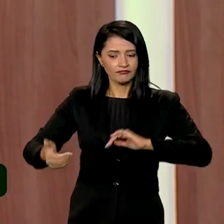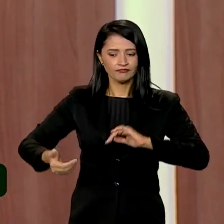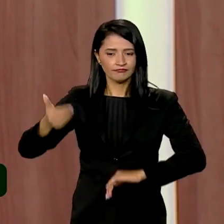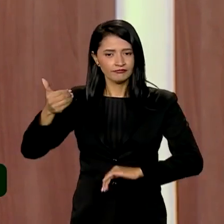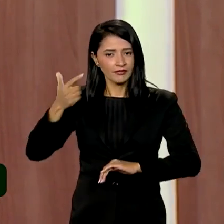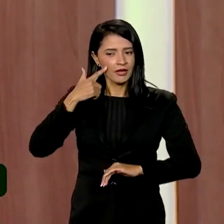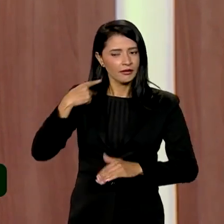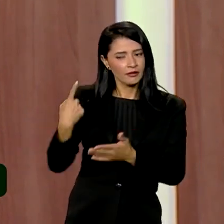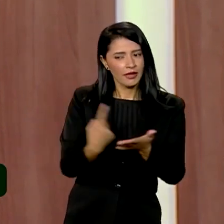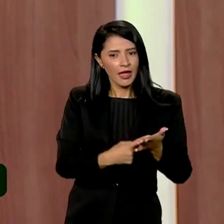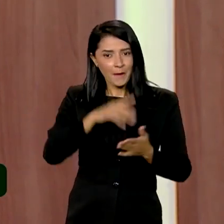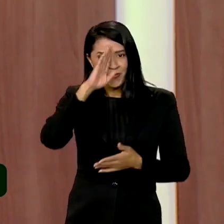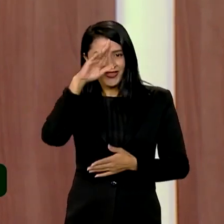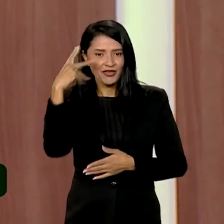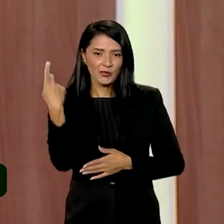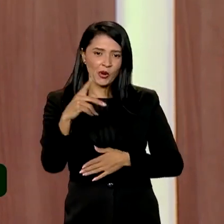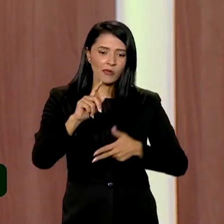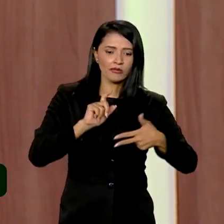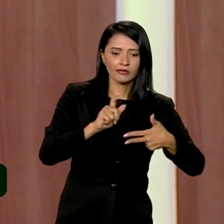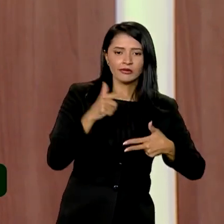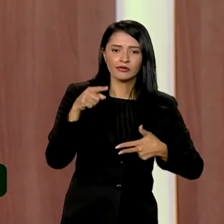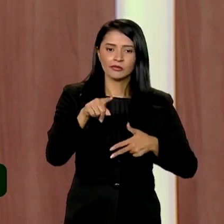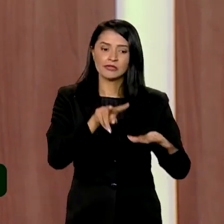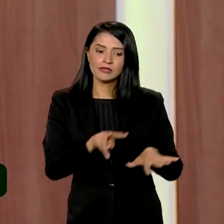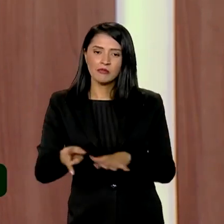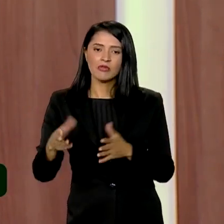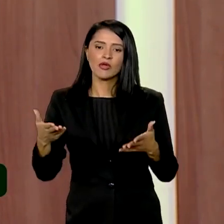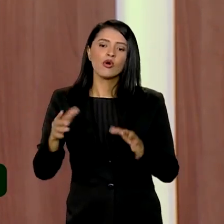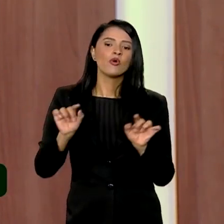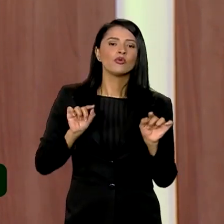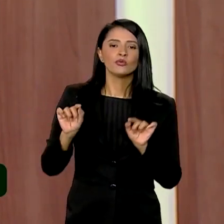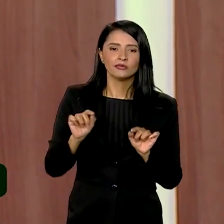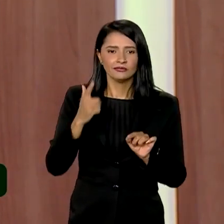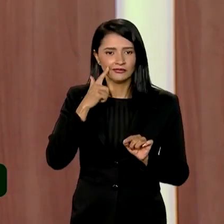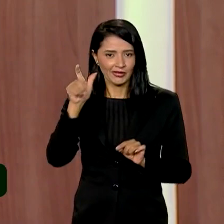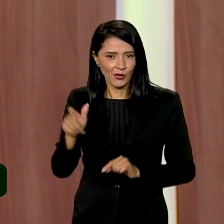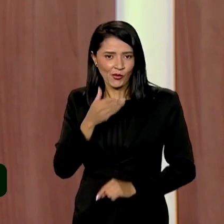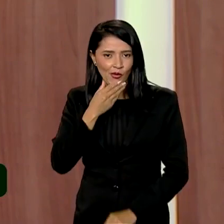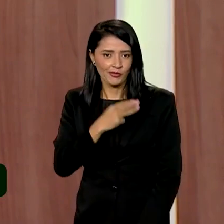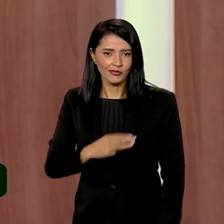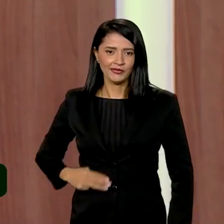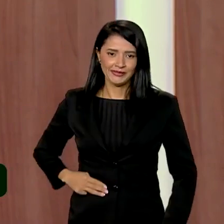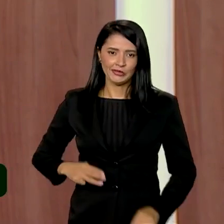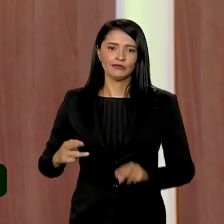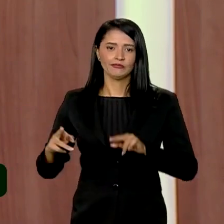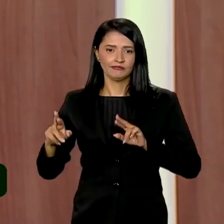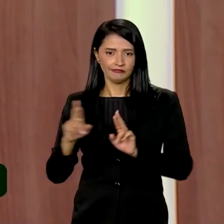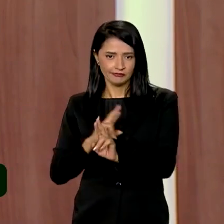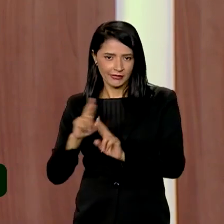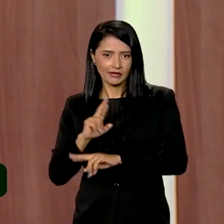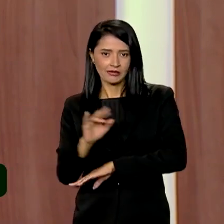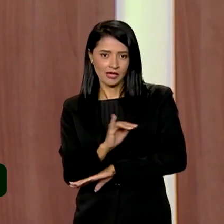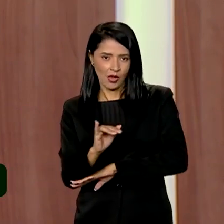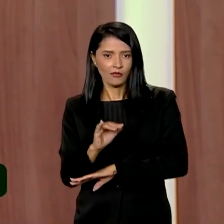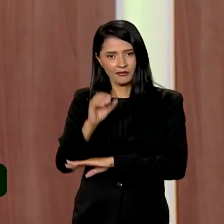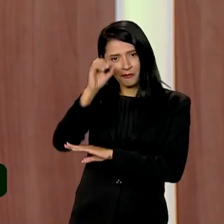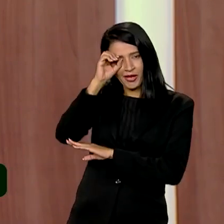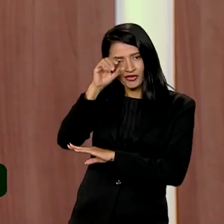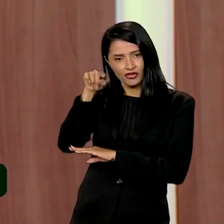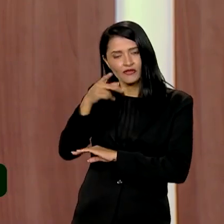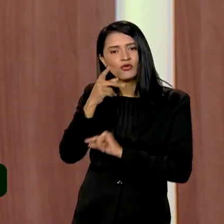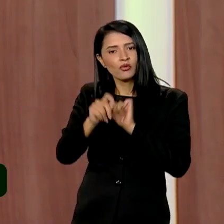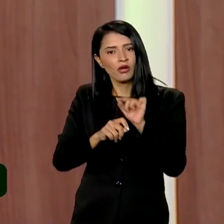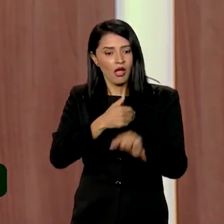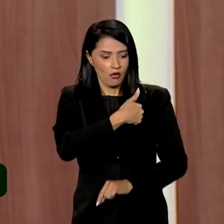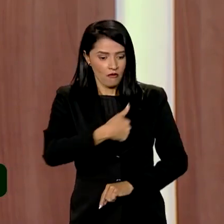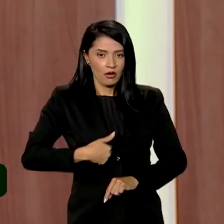e fechar as prioridades do Executivo para esta semana. Segundo o ministro das Relações Institucionais, Alexandre Padilha, o governo